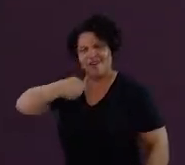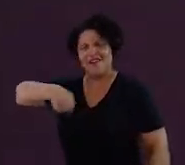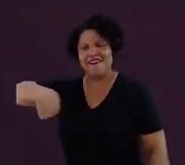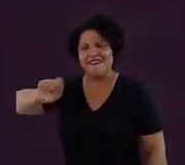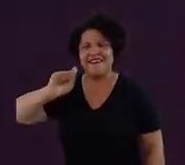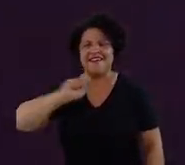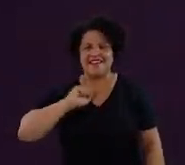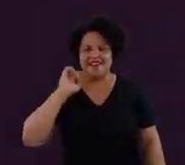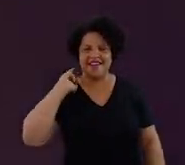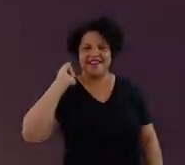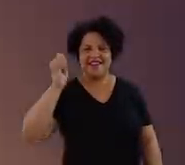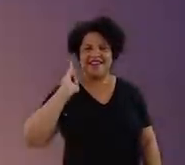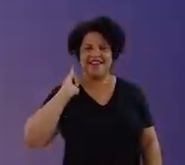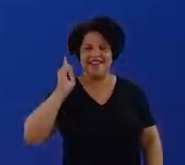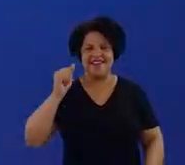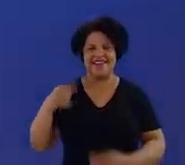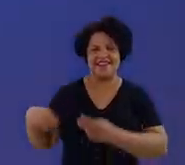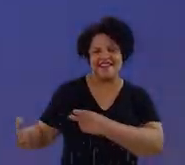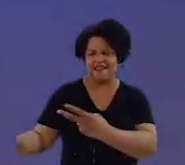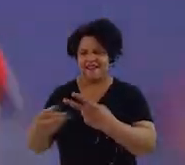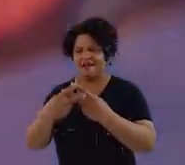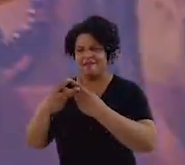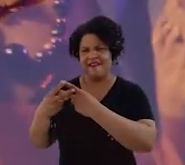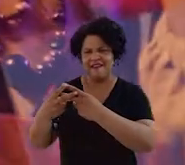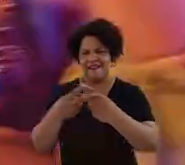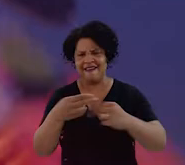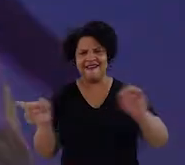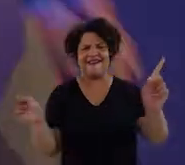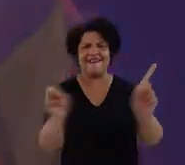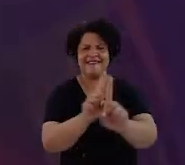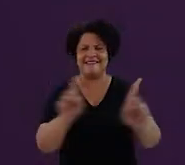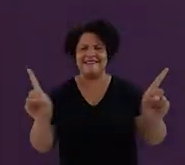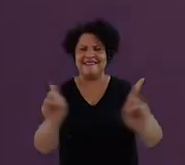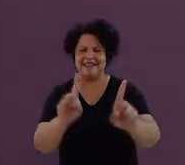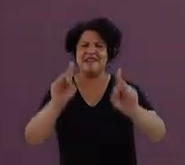do morro. Foda-se. Foda-se.